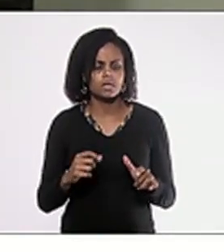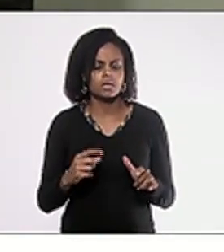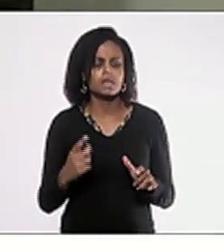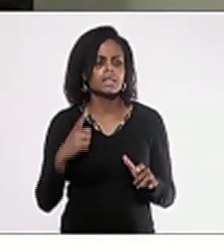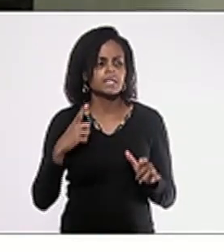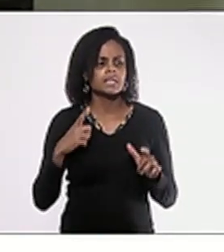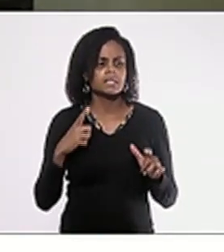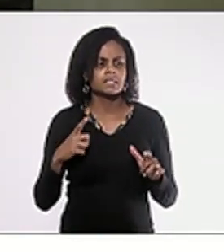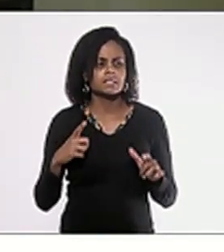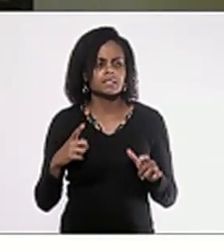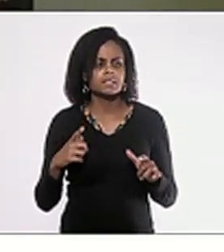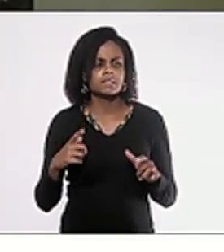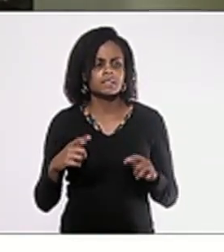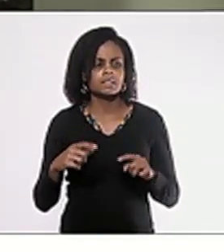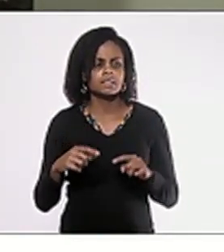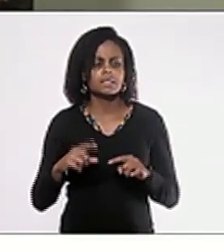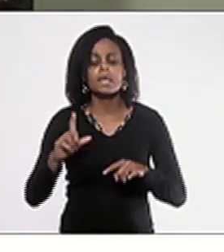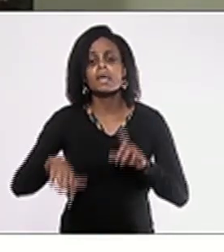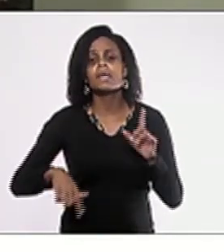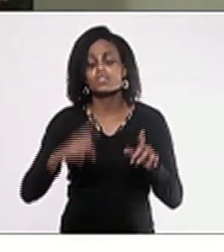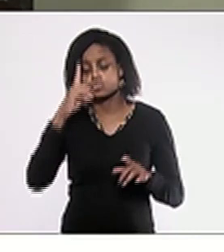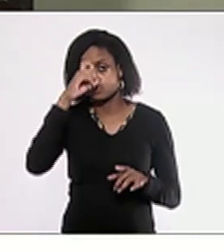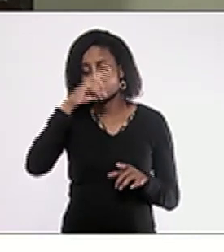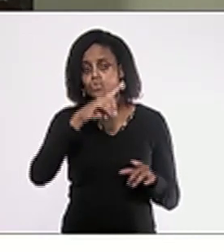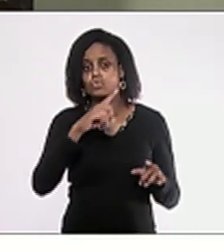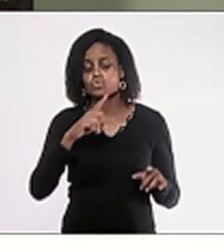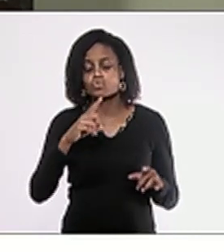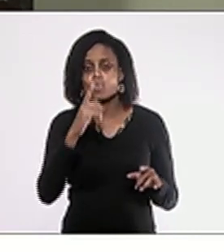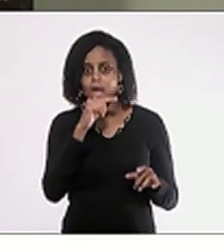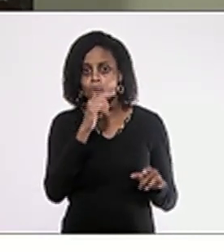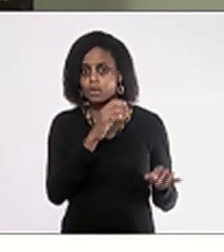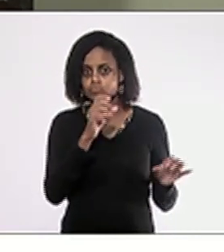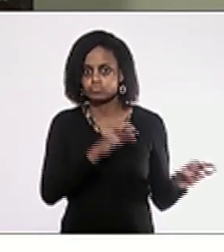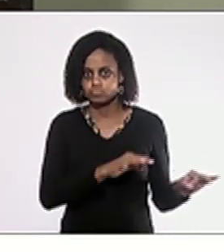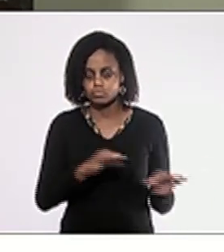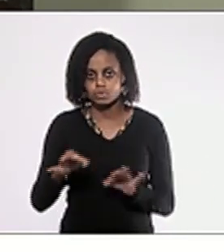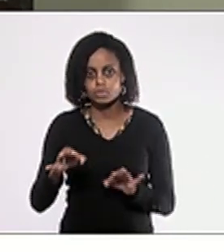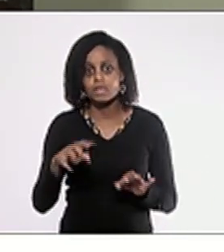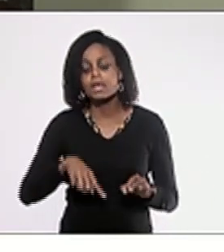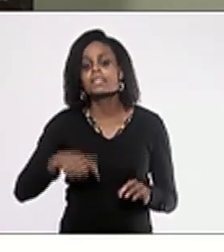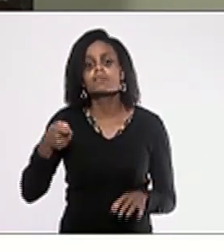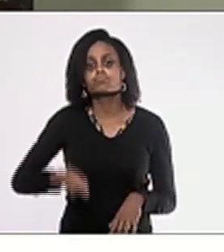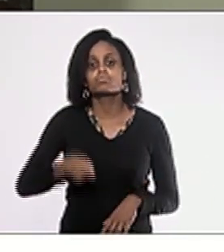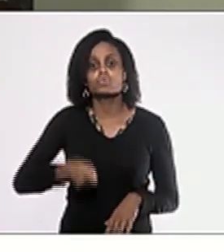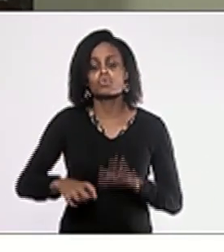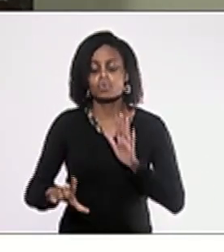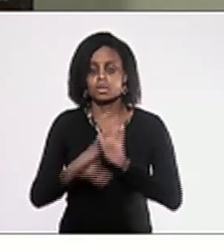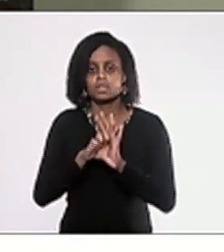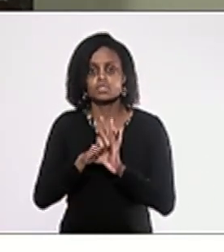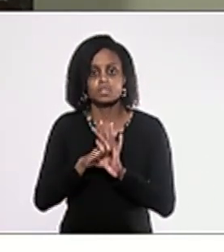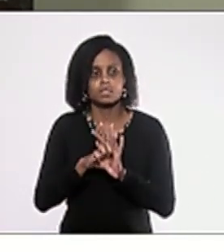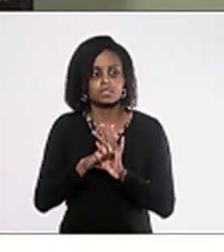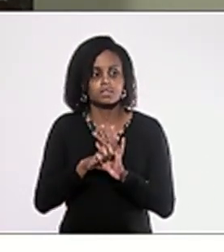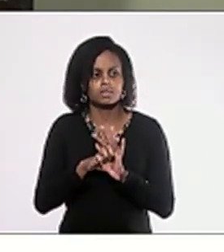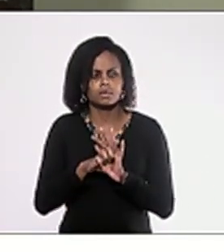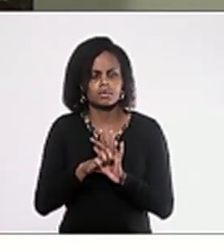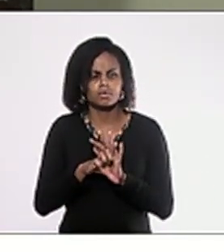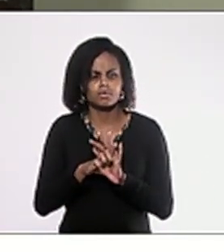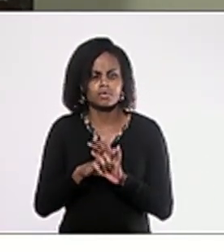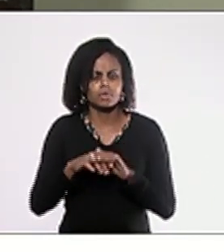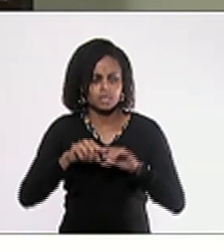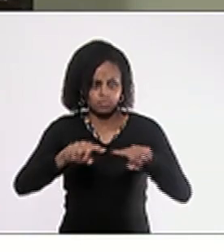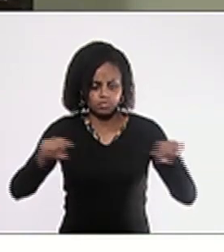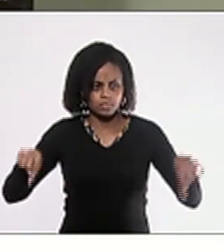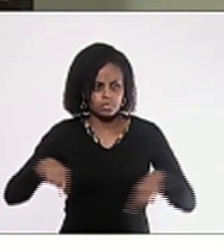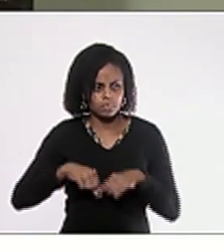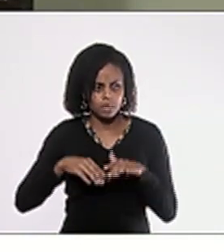a possibilidade de se abastecimento diariamente. E essa imposição da legislação da